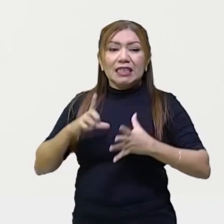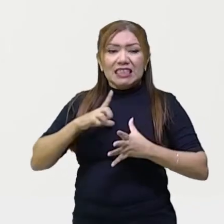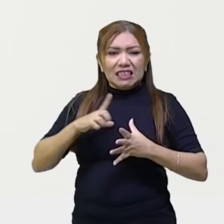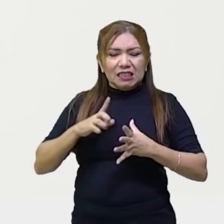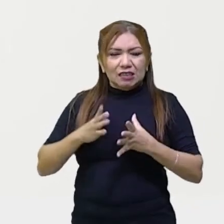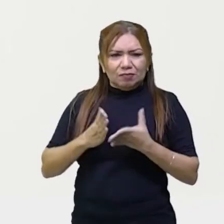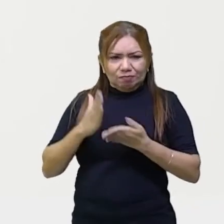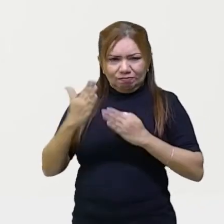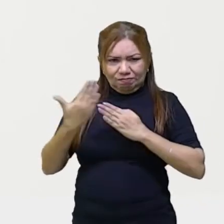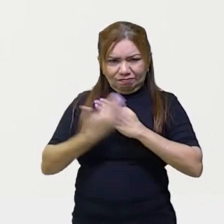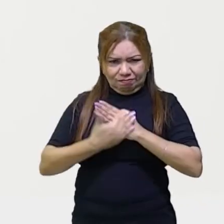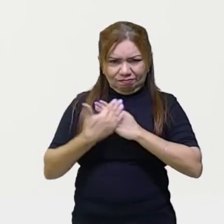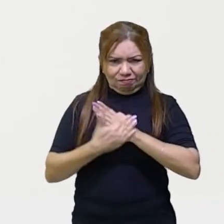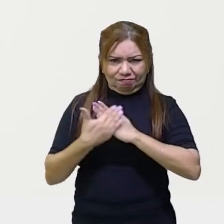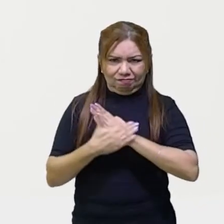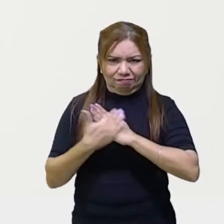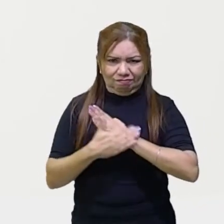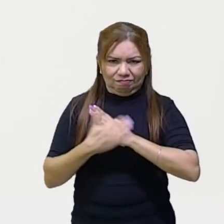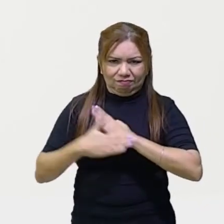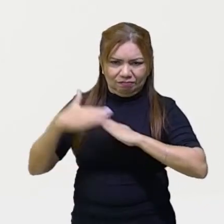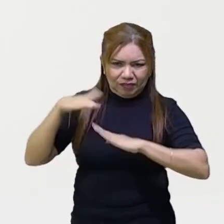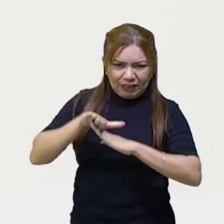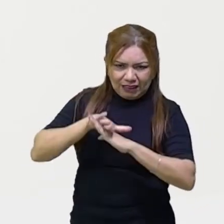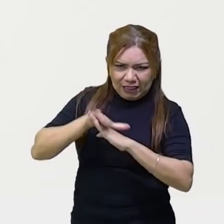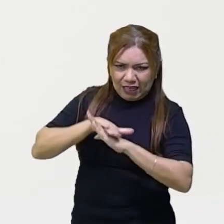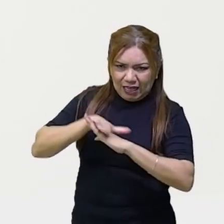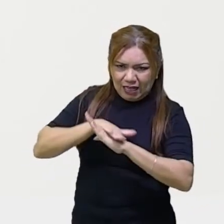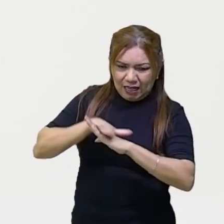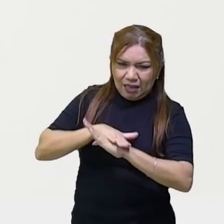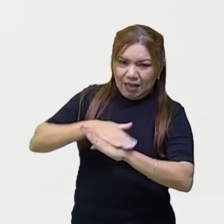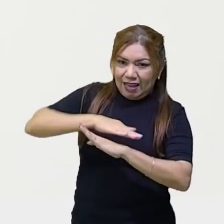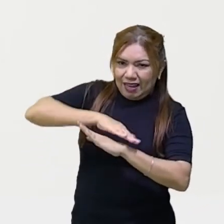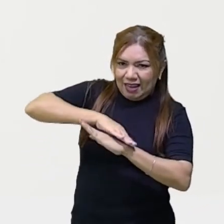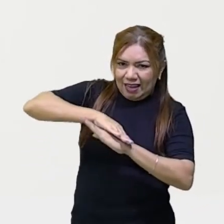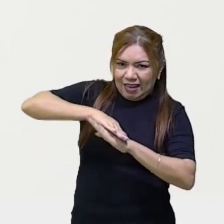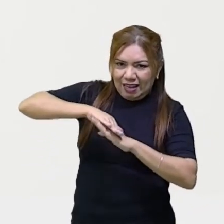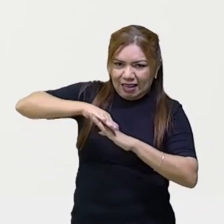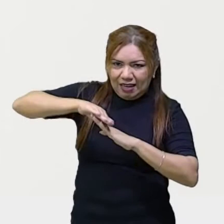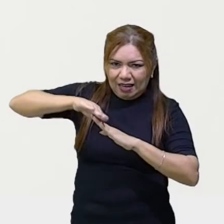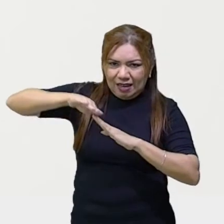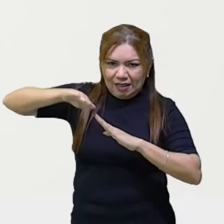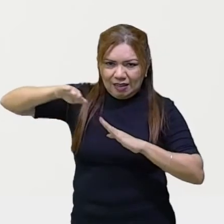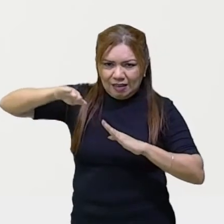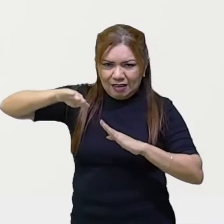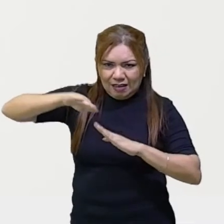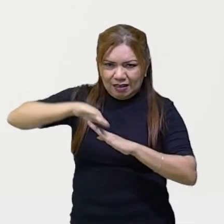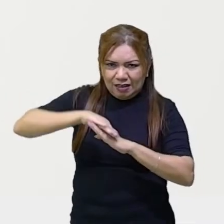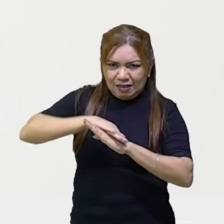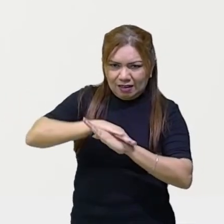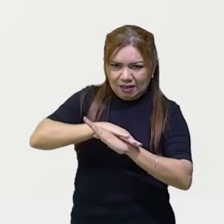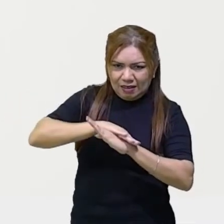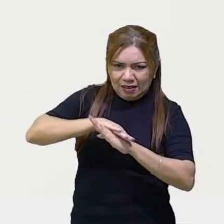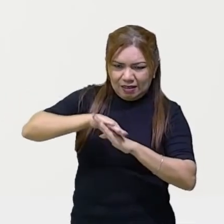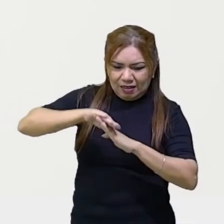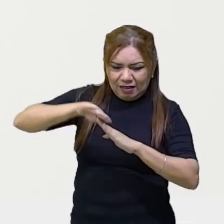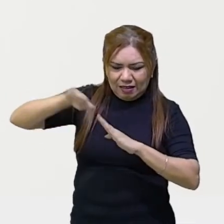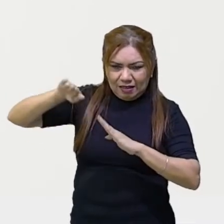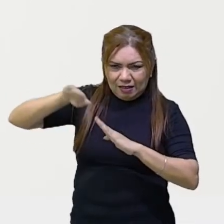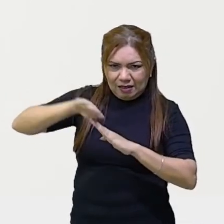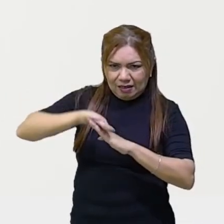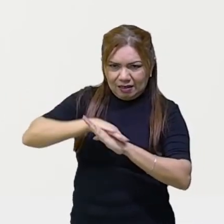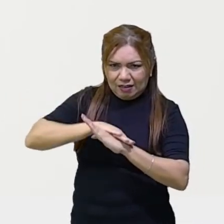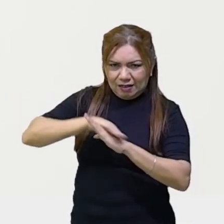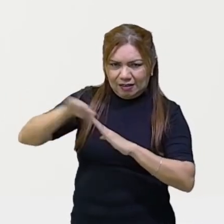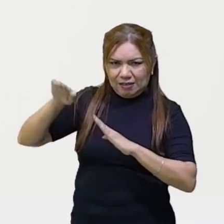partes planas você vê na imagem que está aparecendo para você na telinha tem uma